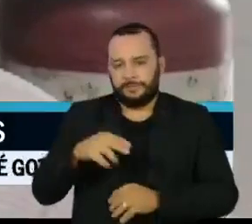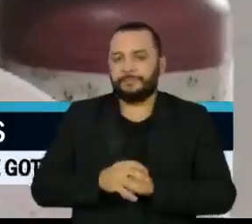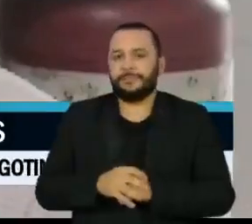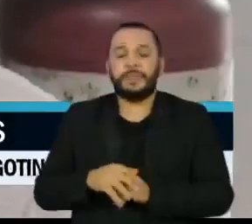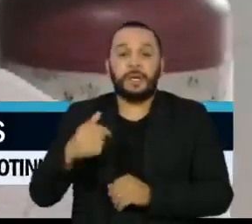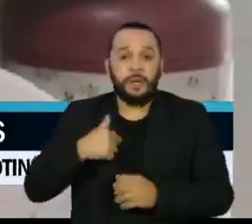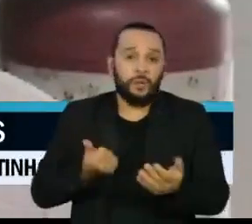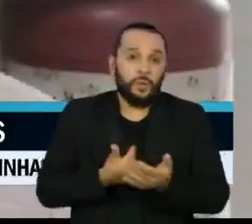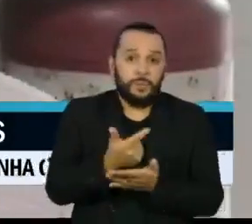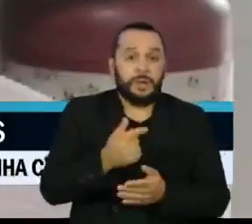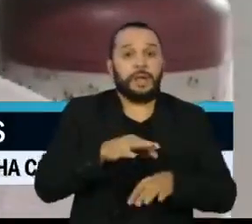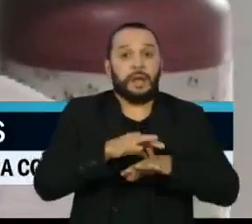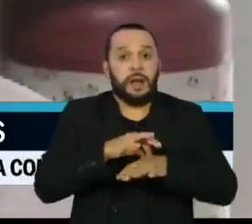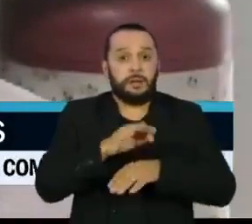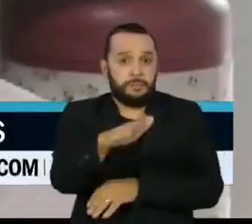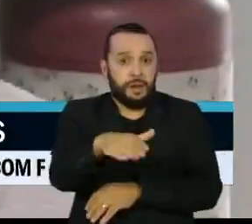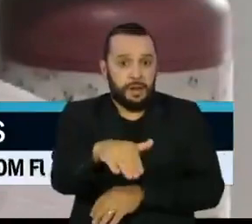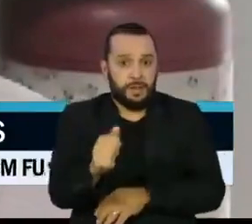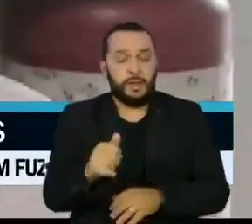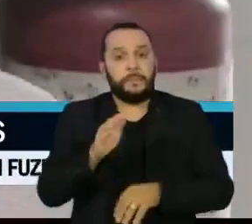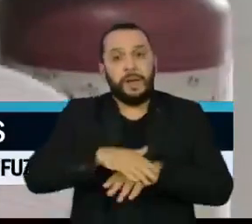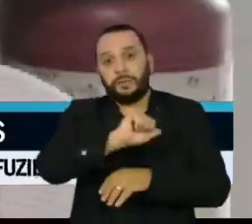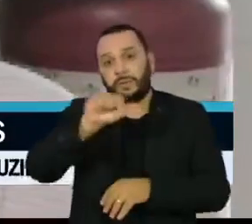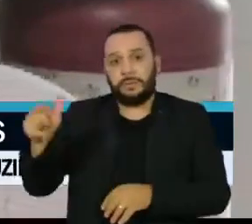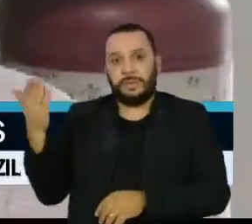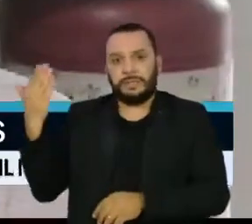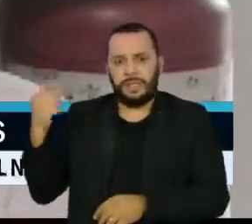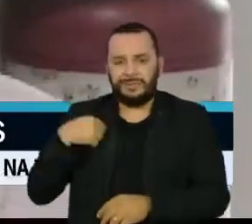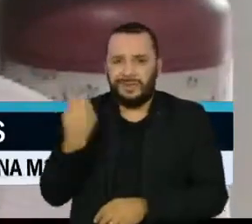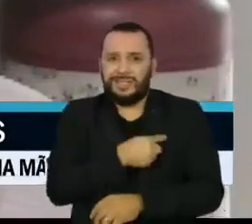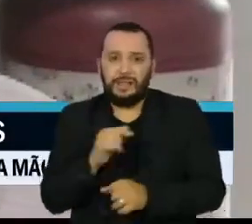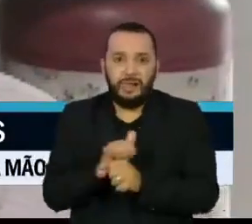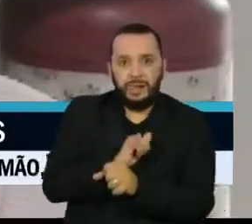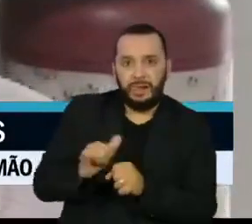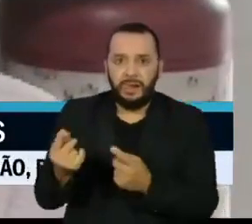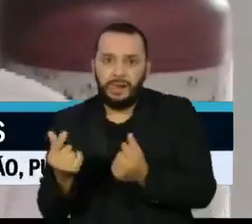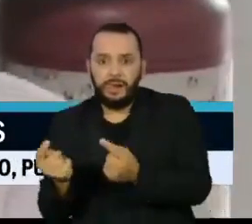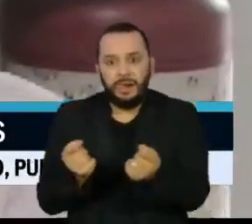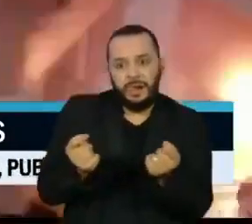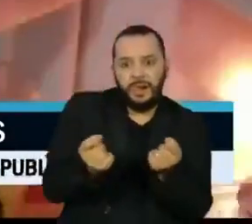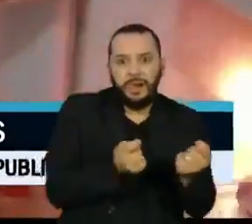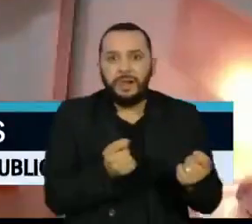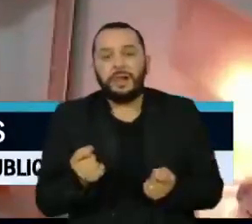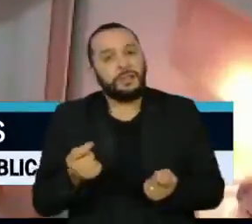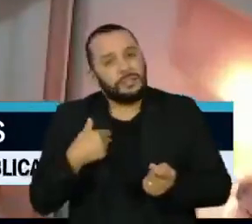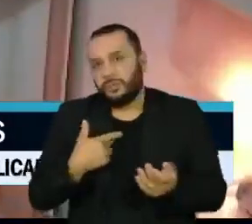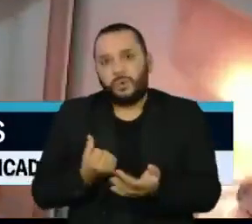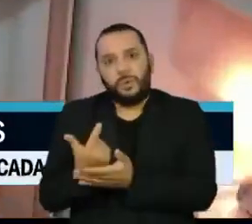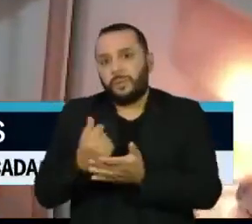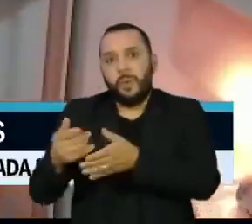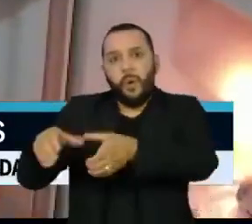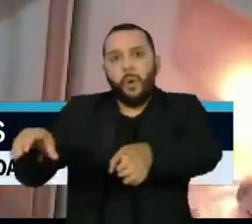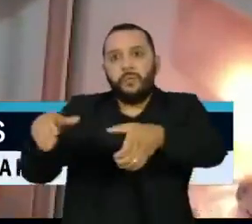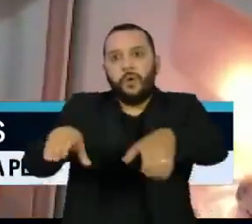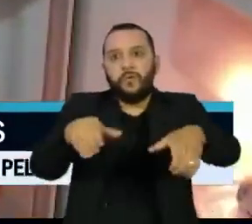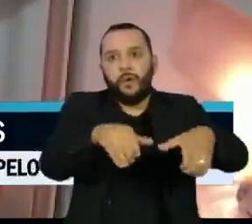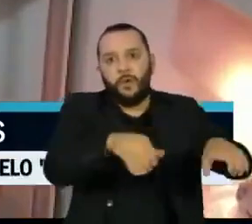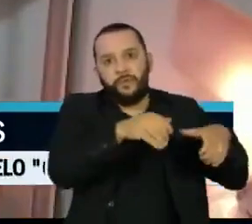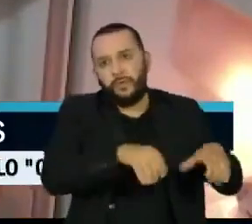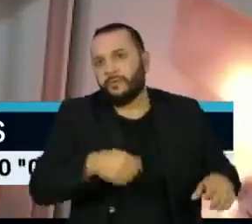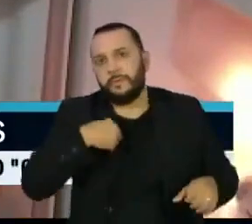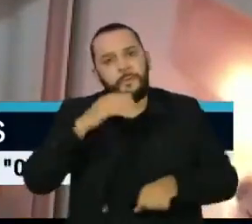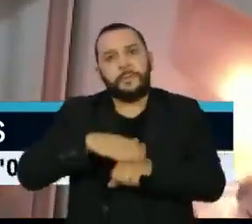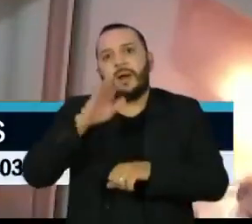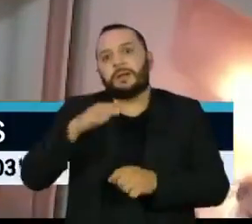comprava antes, mas a gente já está ficando sem saída e está consumindo muito ovo. O nosso medo é que a gente já está